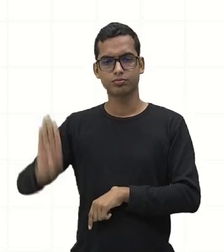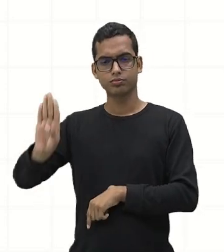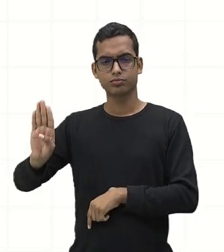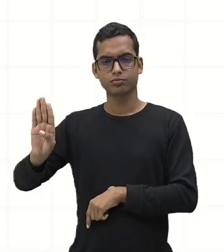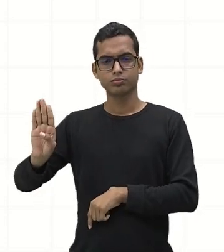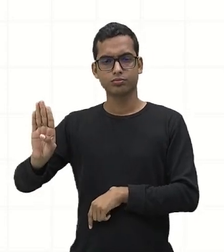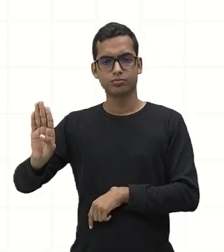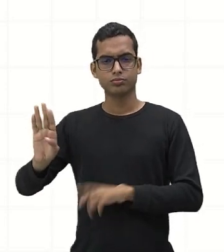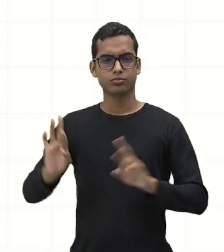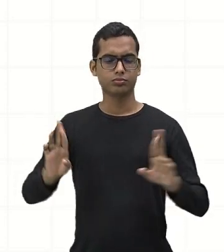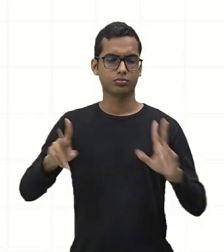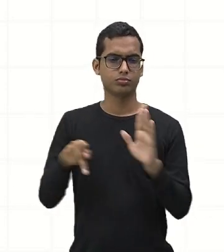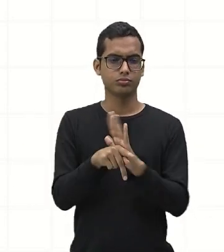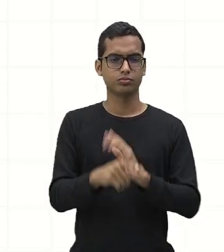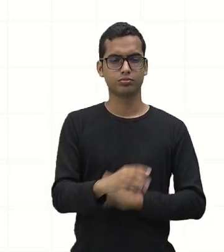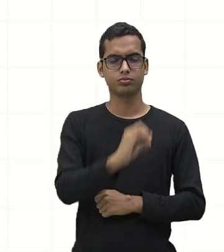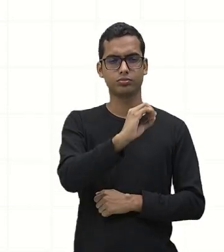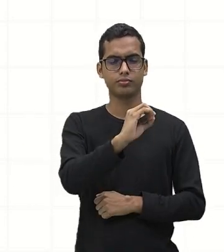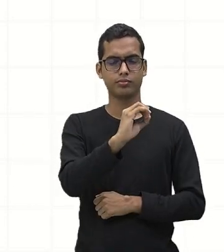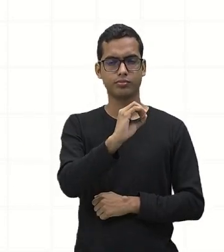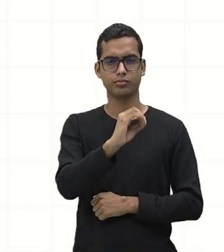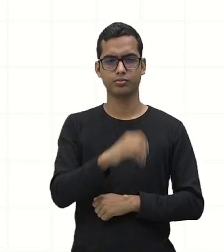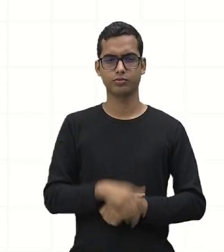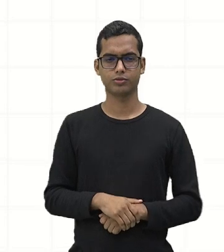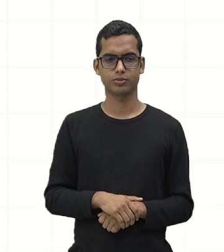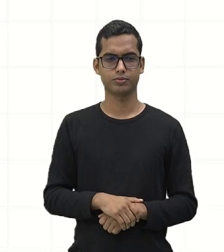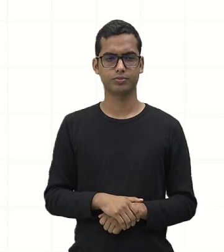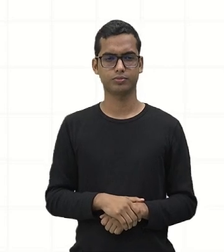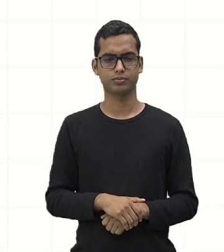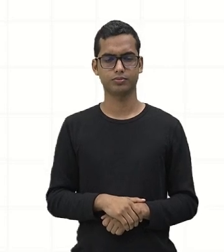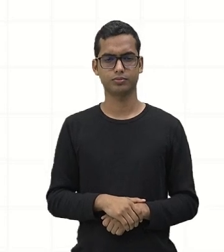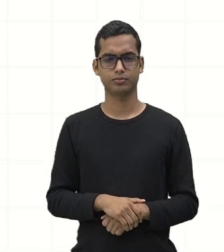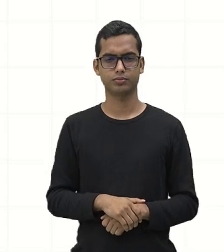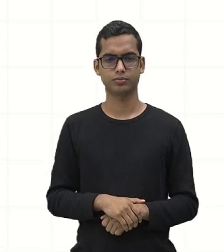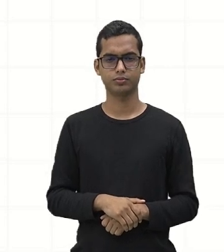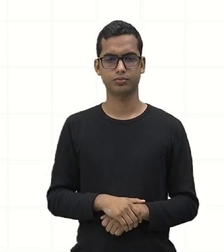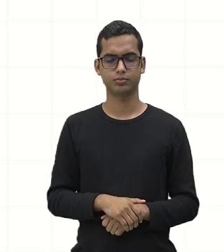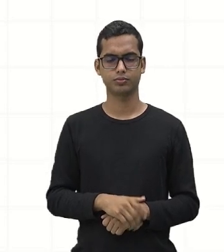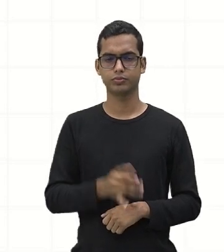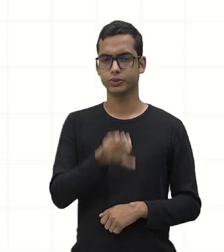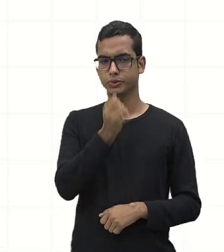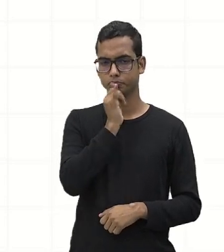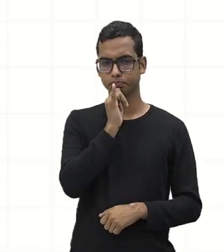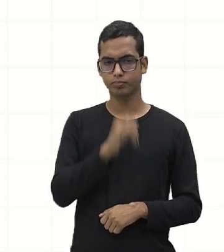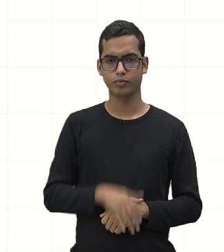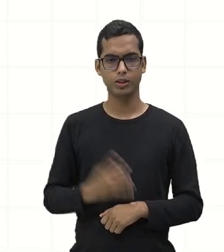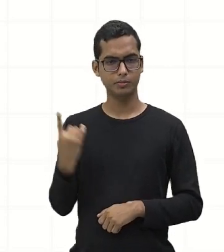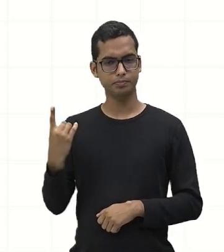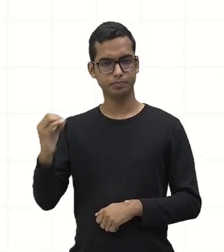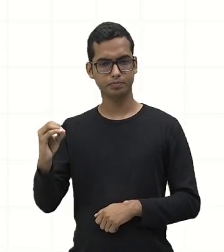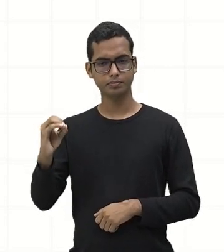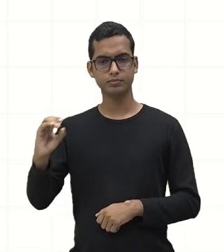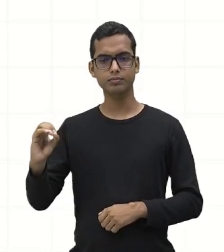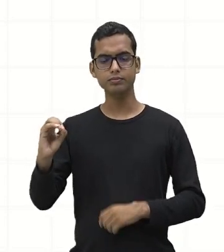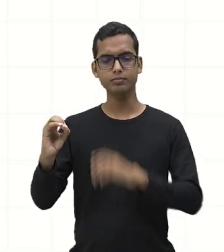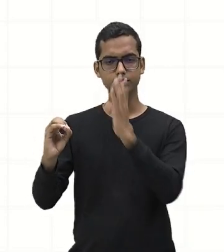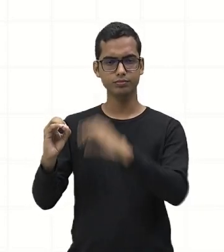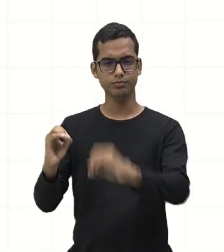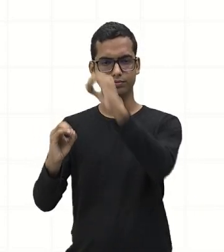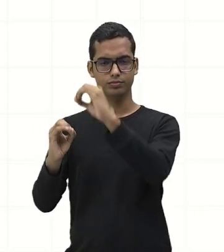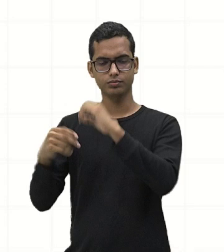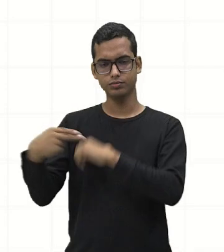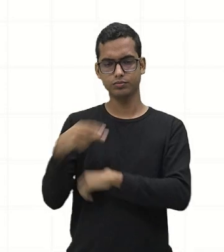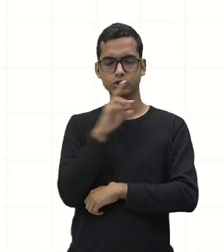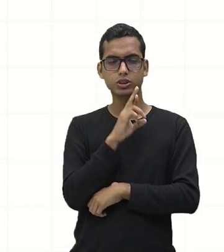de zero, tá? Então, se eu pegar um número aqui, o 10 elevado a zero, vai dar